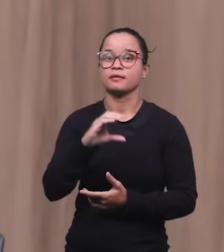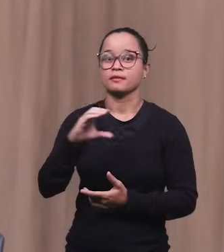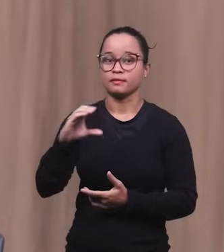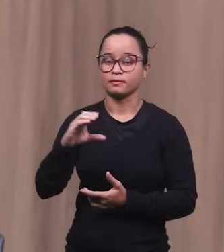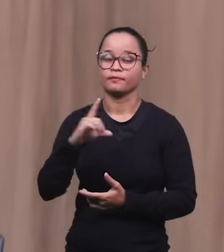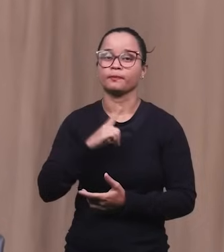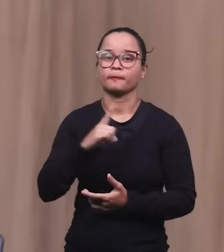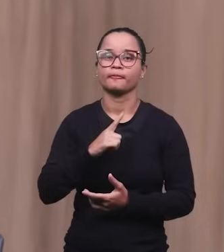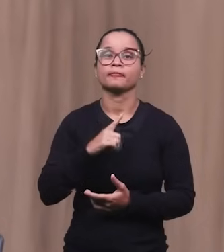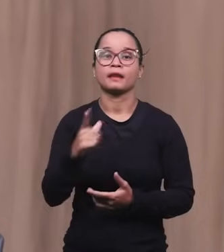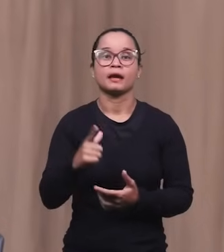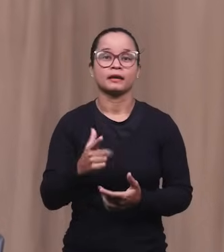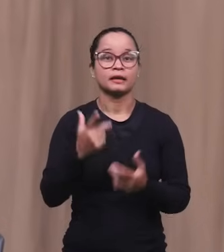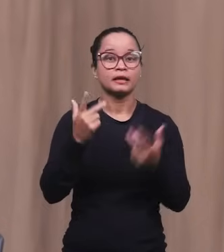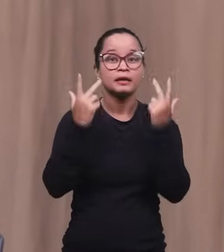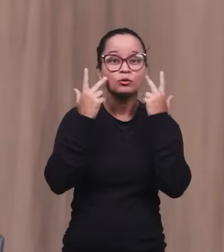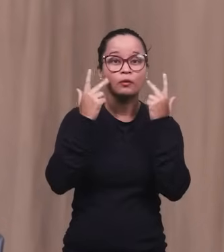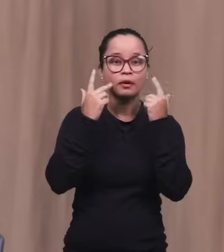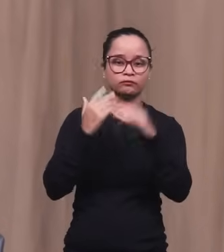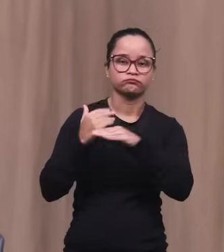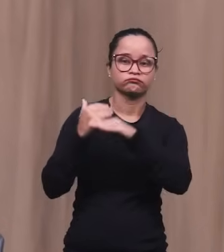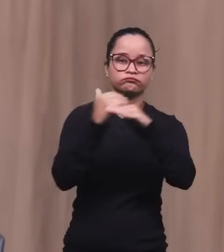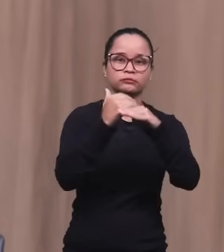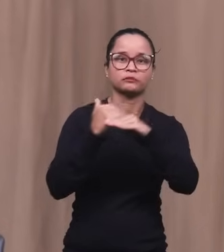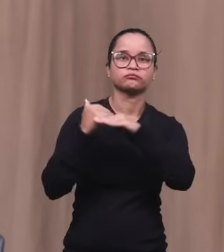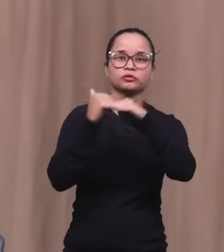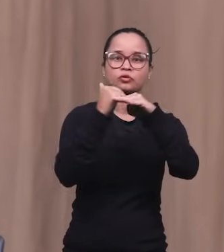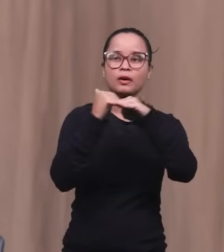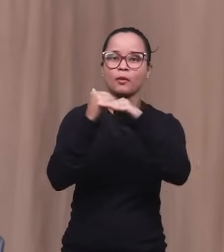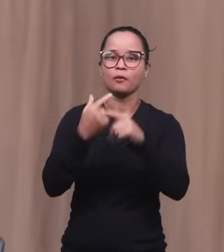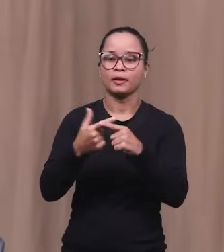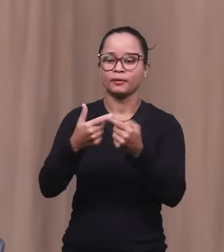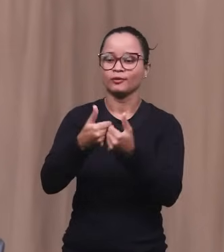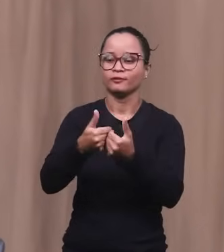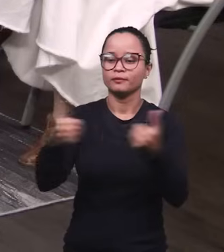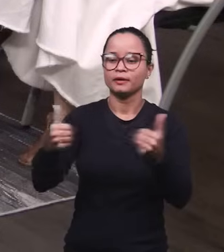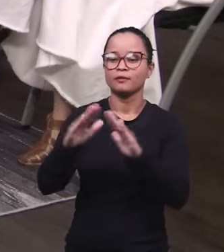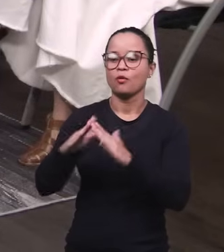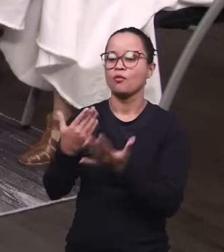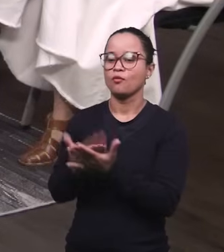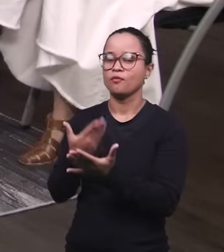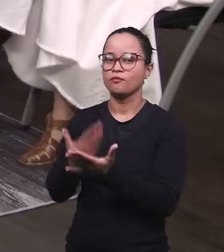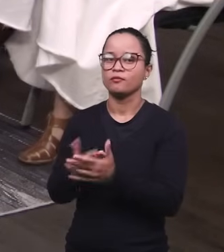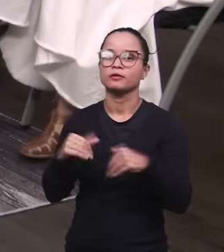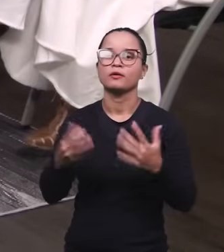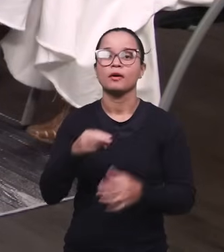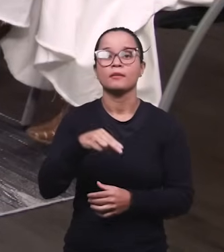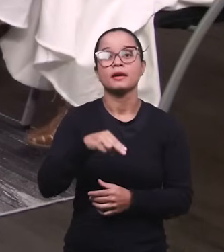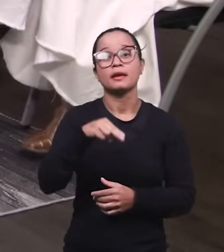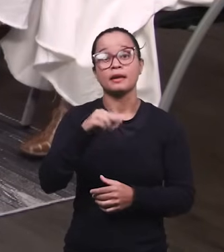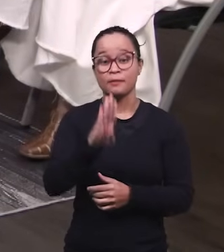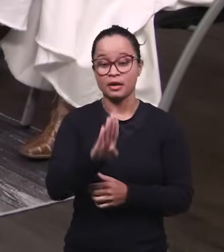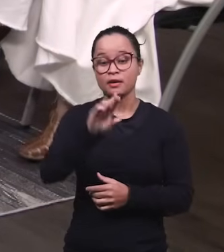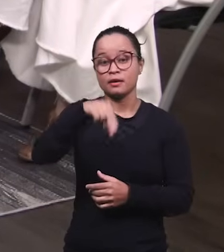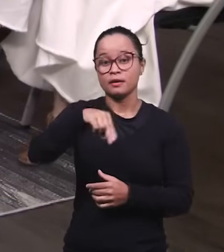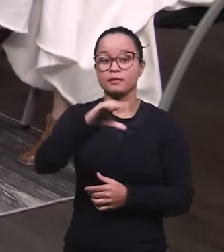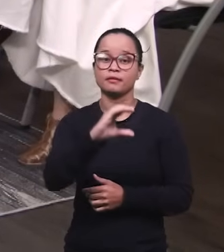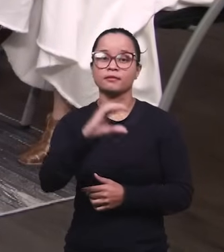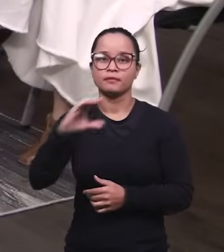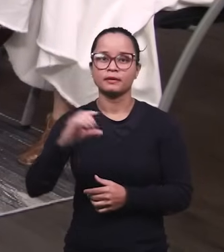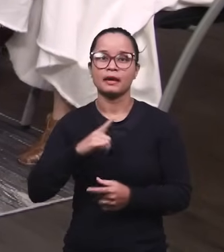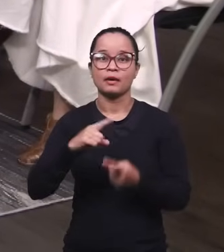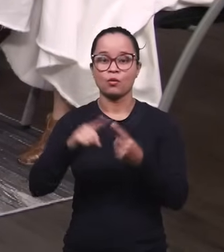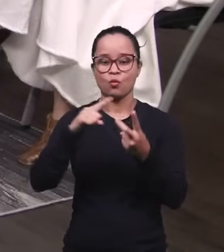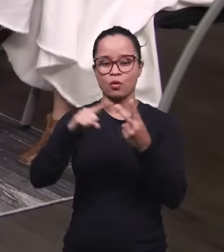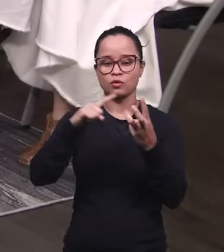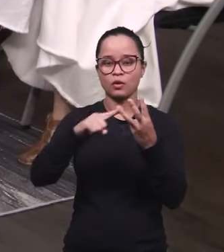ela tem essa parte comum para que não haja distinção nas escolas. Então a BNCC, ela apresenta 4 áreas